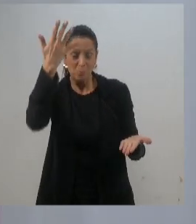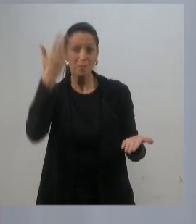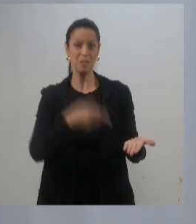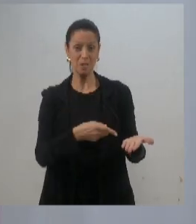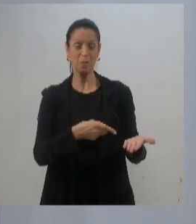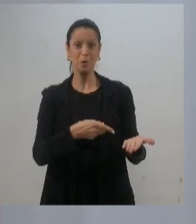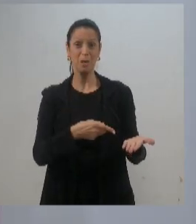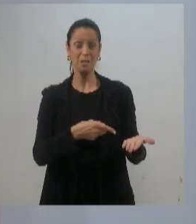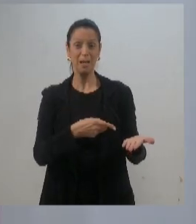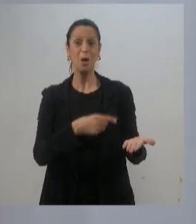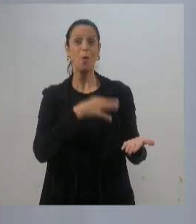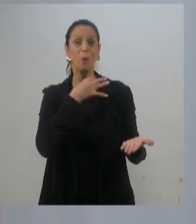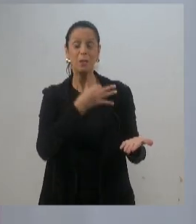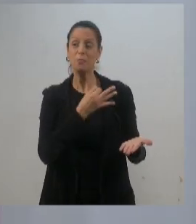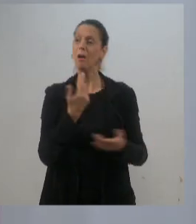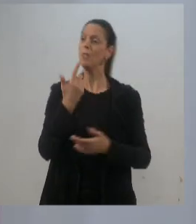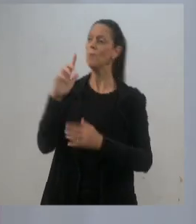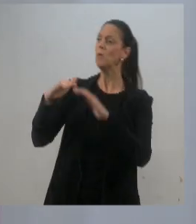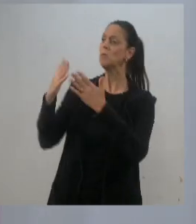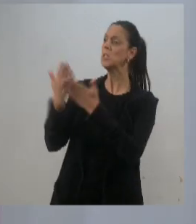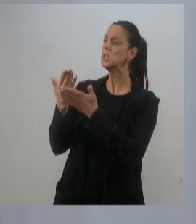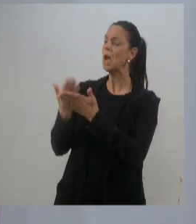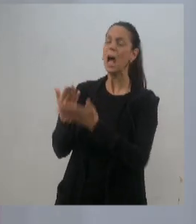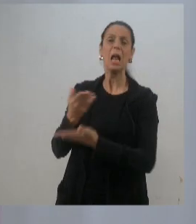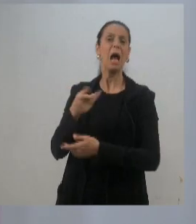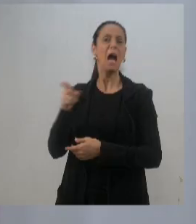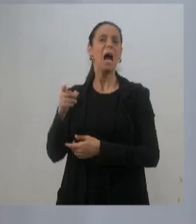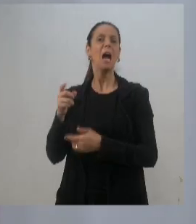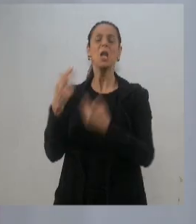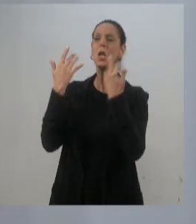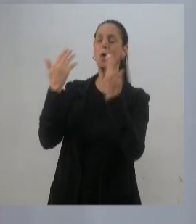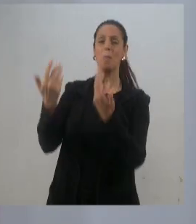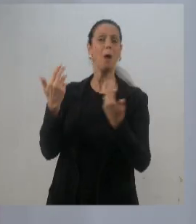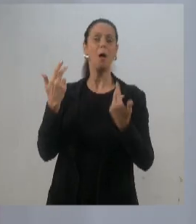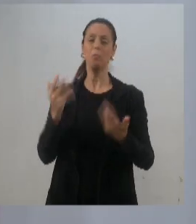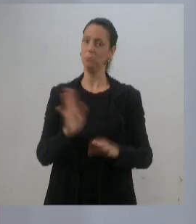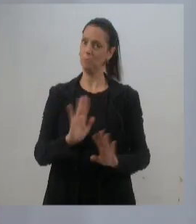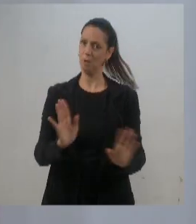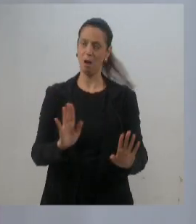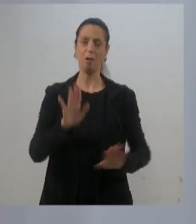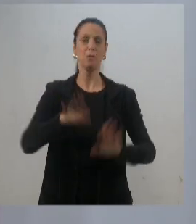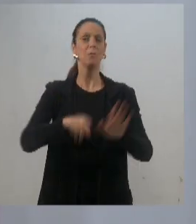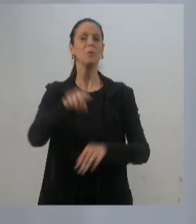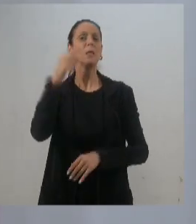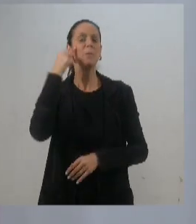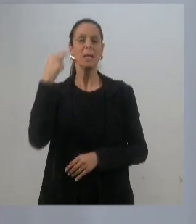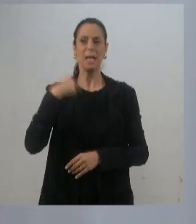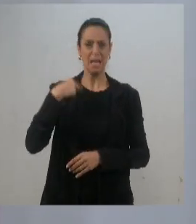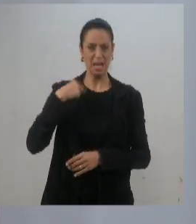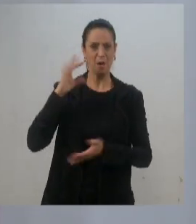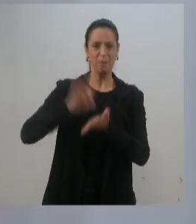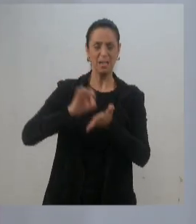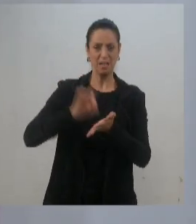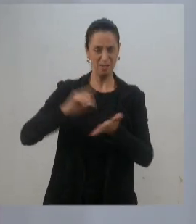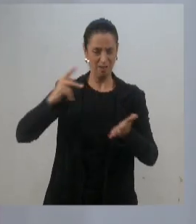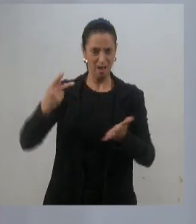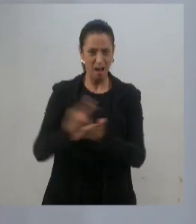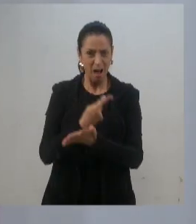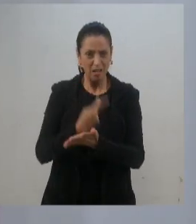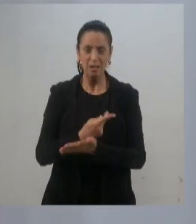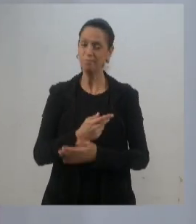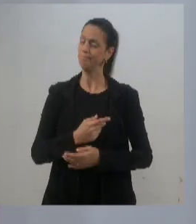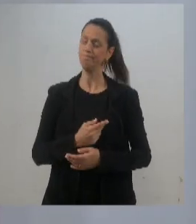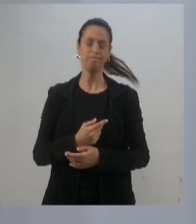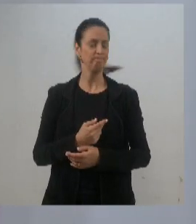diz, mas alguém pode dizer, vereadora, é radical demais da sua parte. Agora eu preciso dizer para vocês, aqui em Blumenau, uma criança